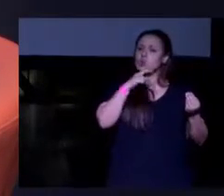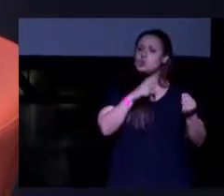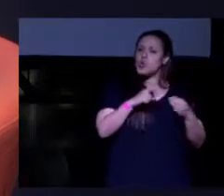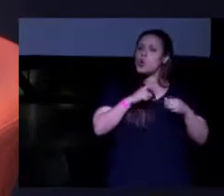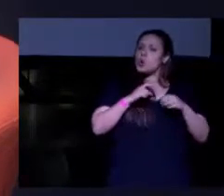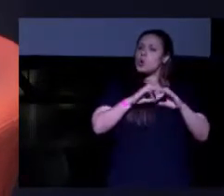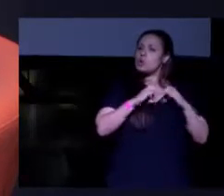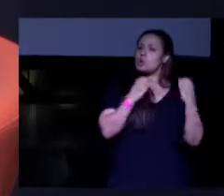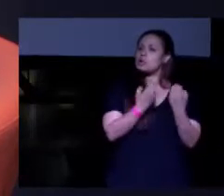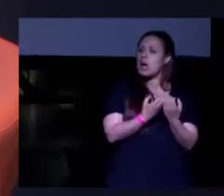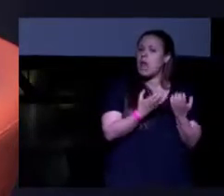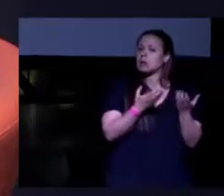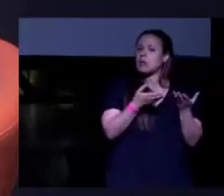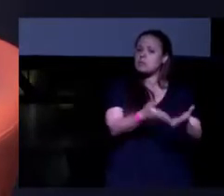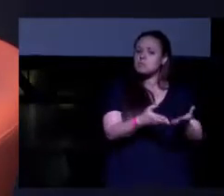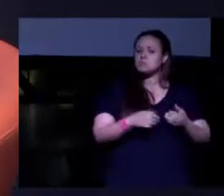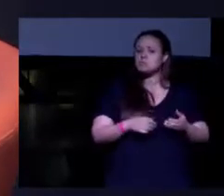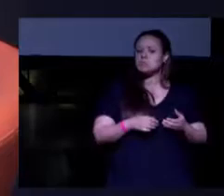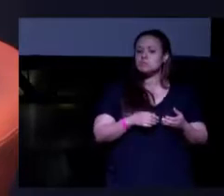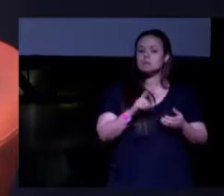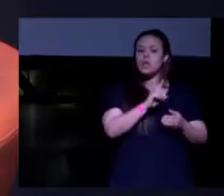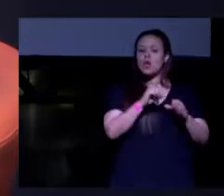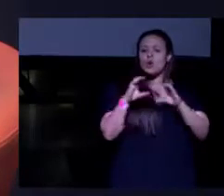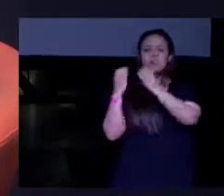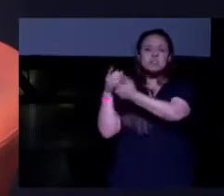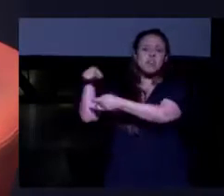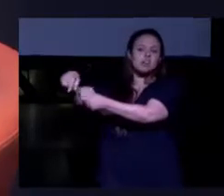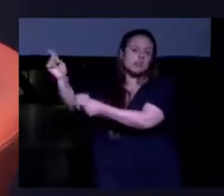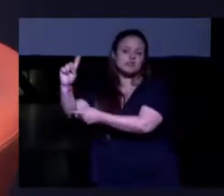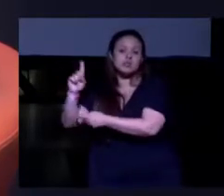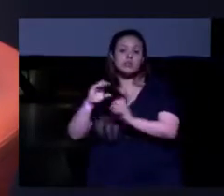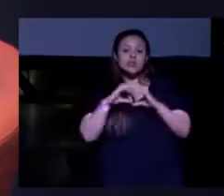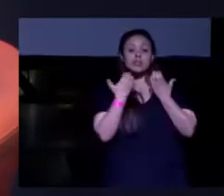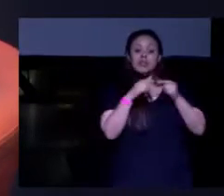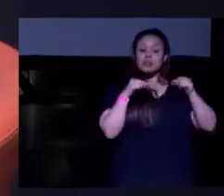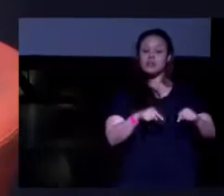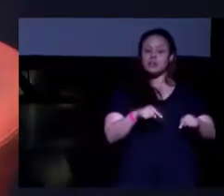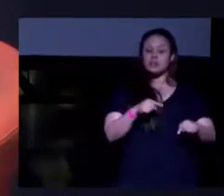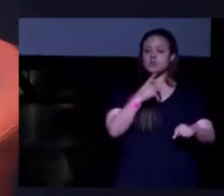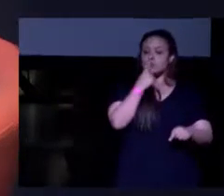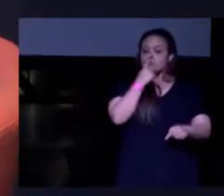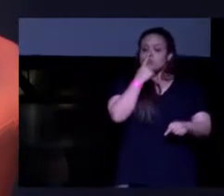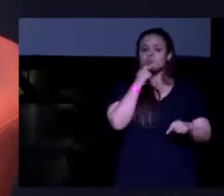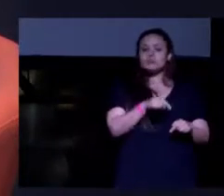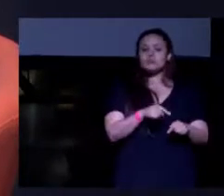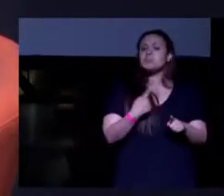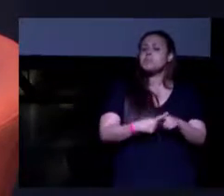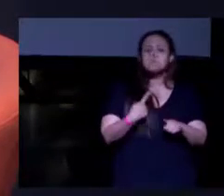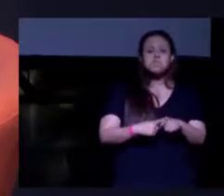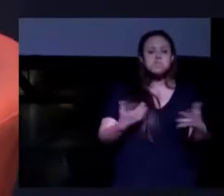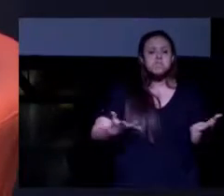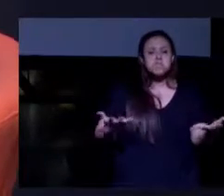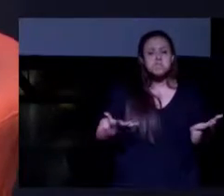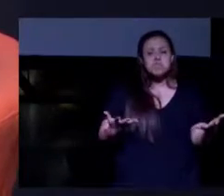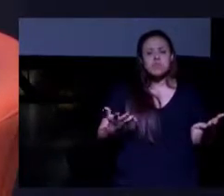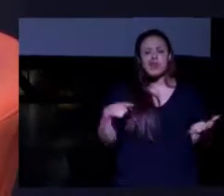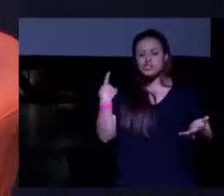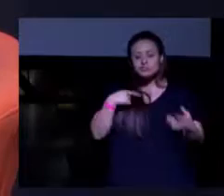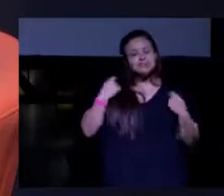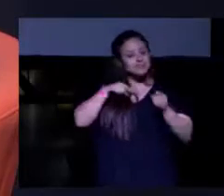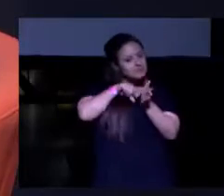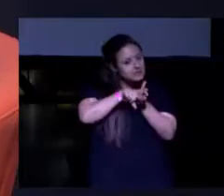assim, senso de comunidade é uma coisa que é construída em cima de 4 pilares. Inclusive, essa conversa eu tive muito com o Daniel Larusso, que eu acho que está por aí.